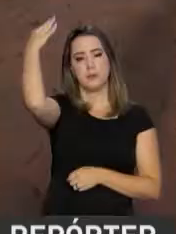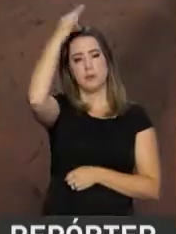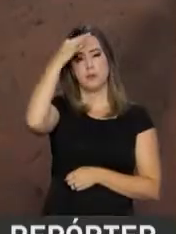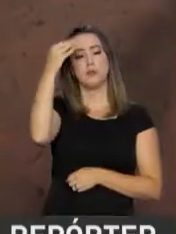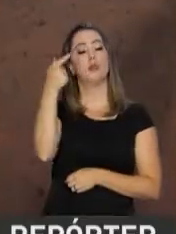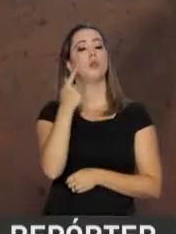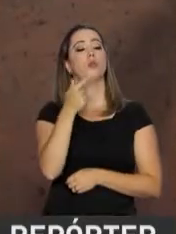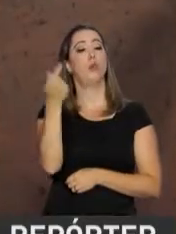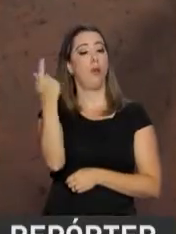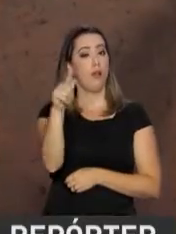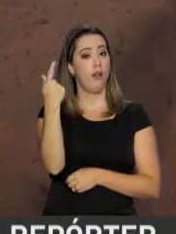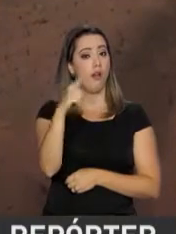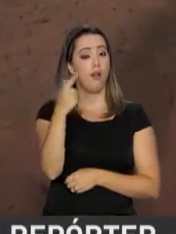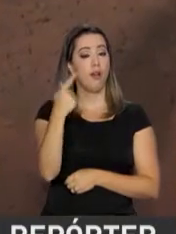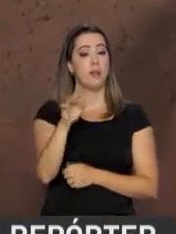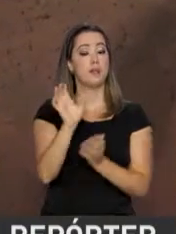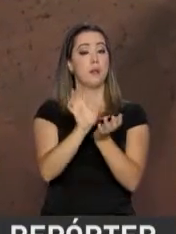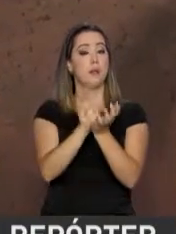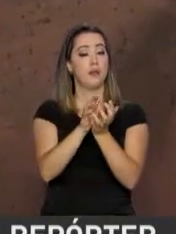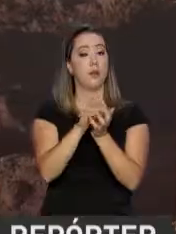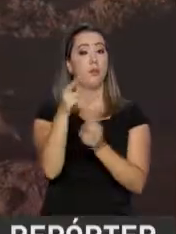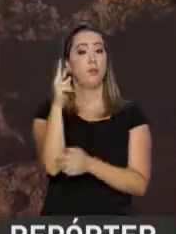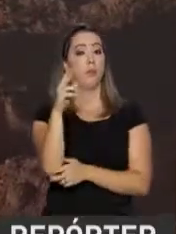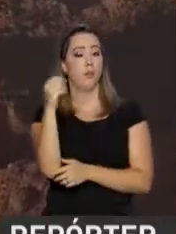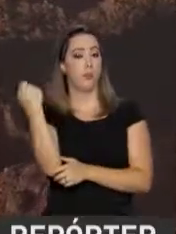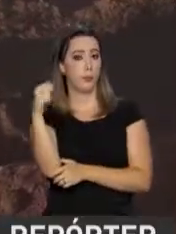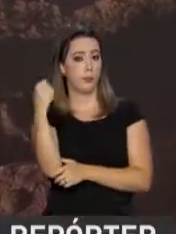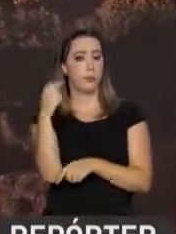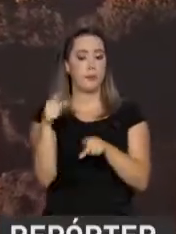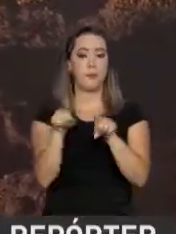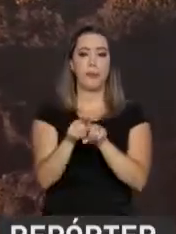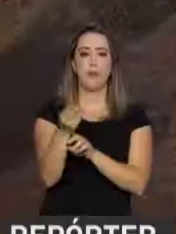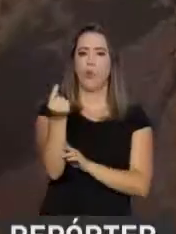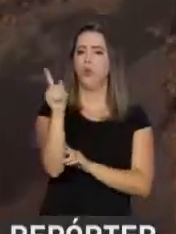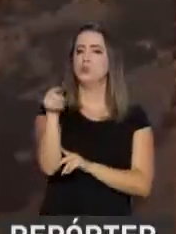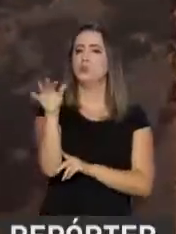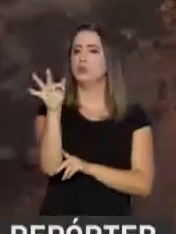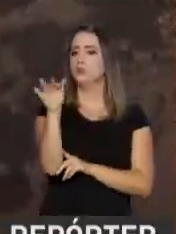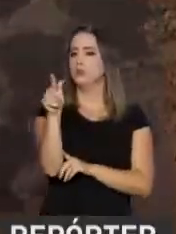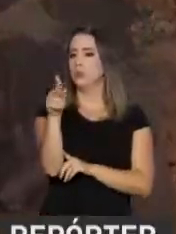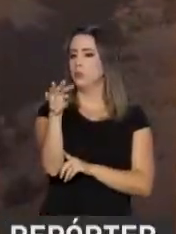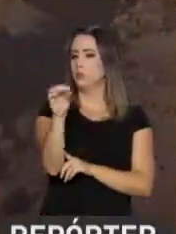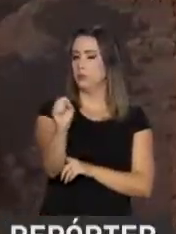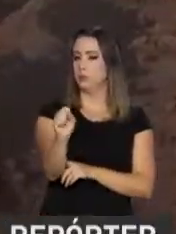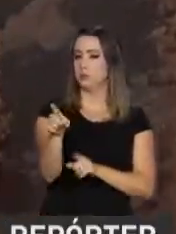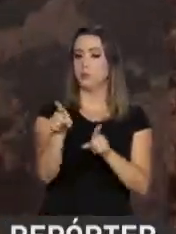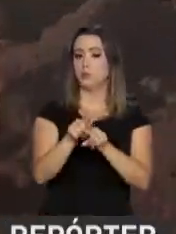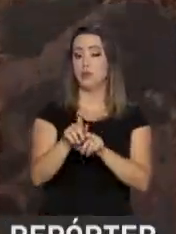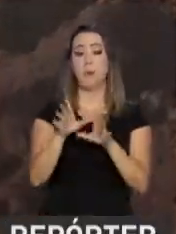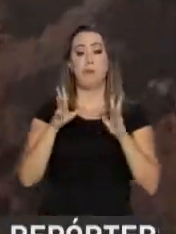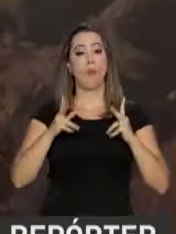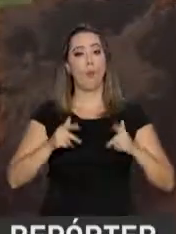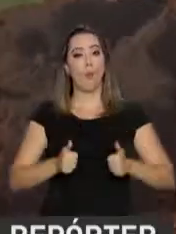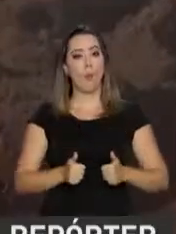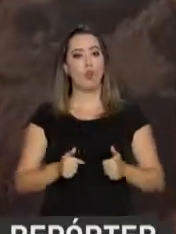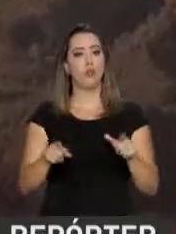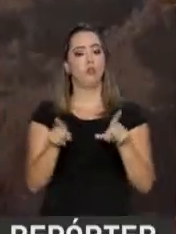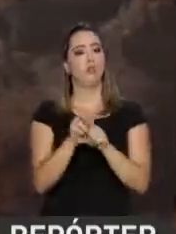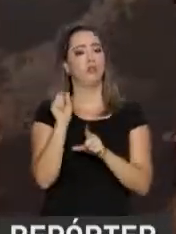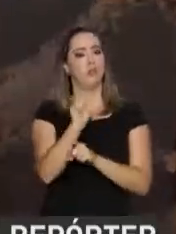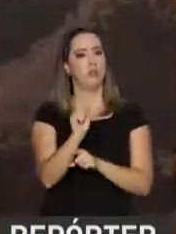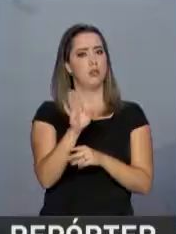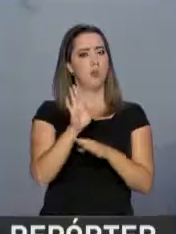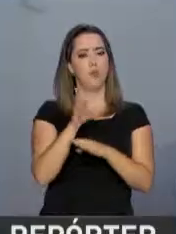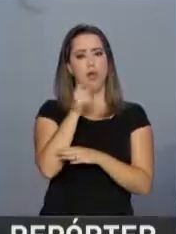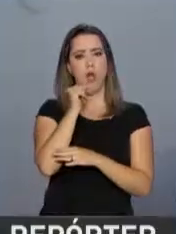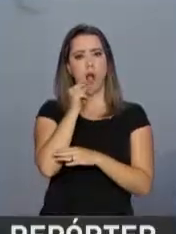os recursos são do fgts e vão ser usados principalmente em obras de esgotamento sanitário e abastecimento de